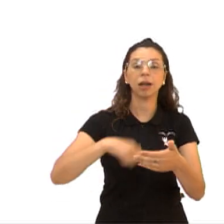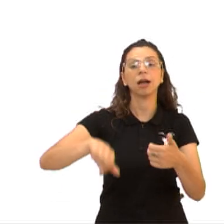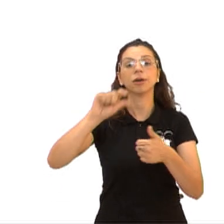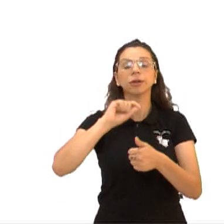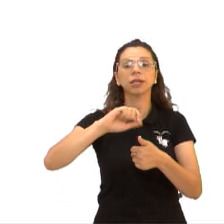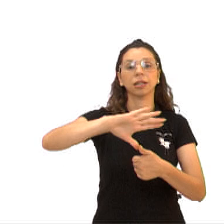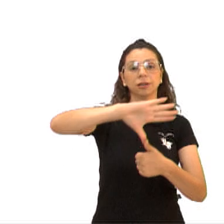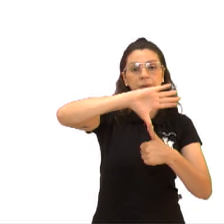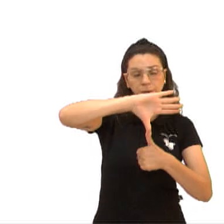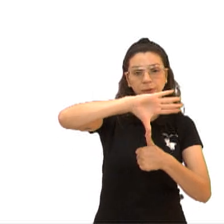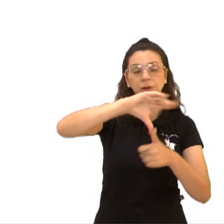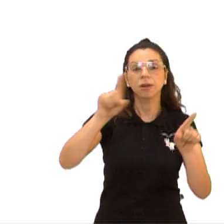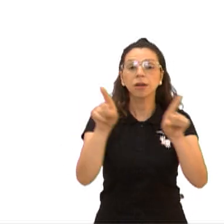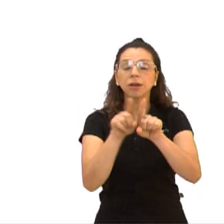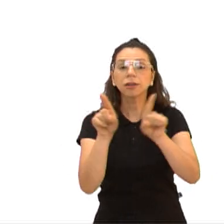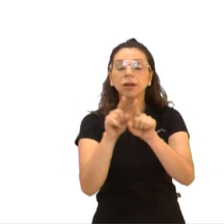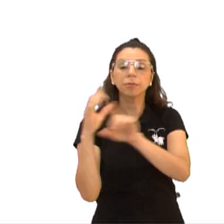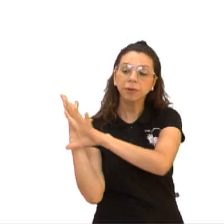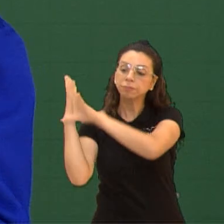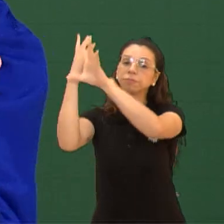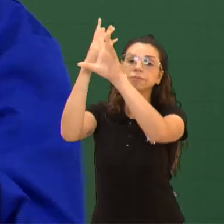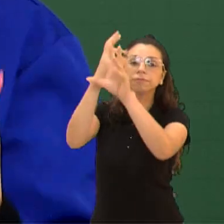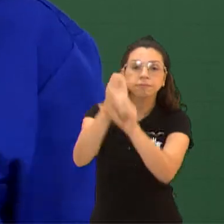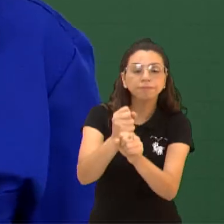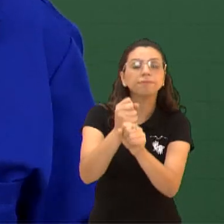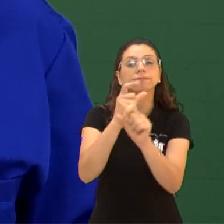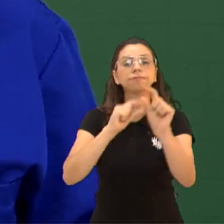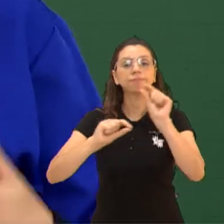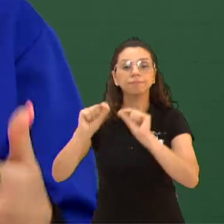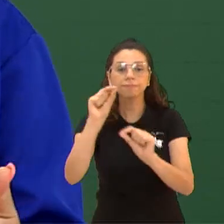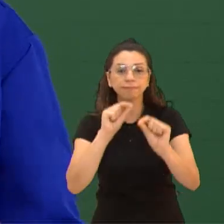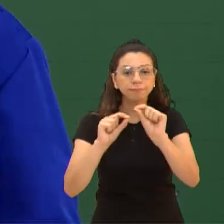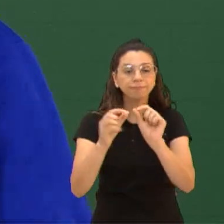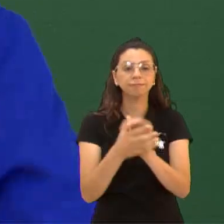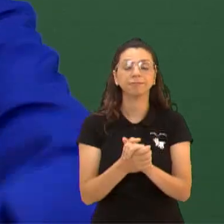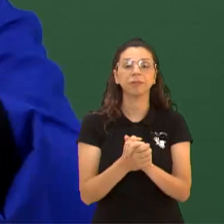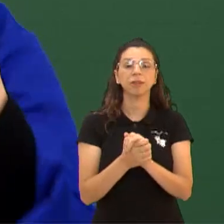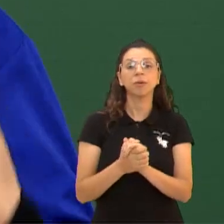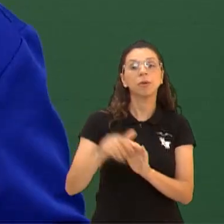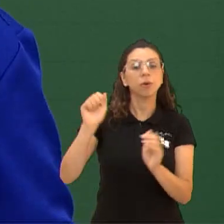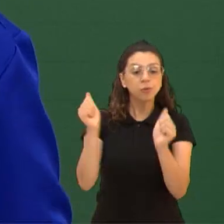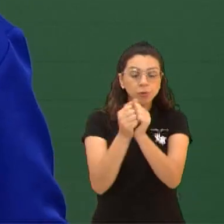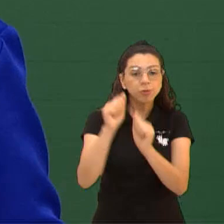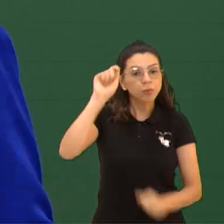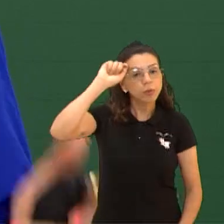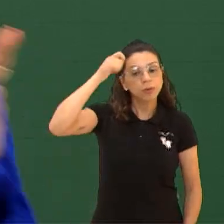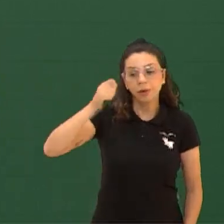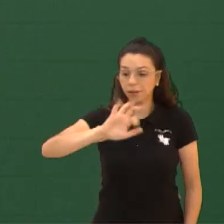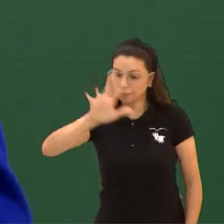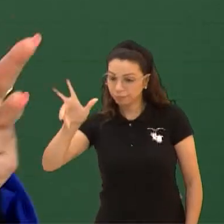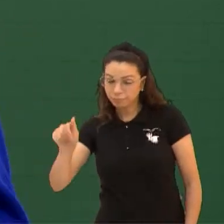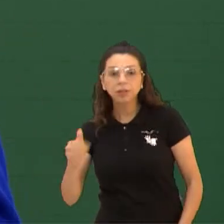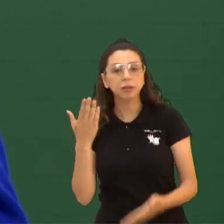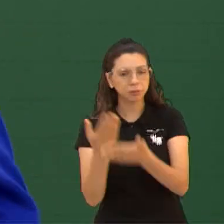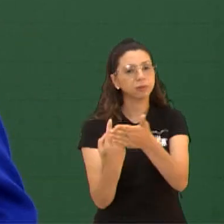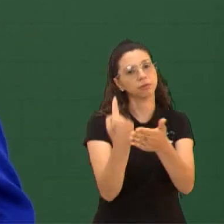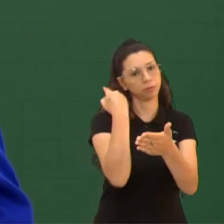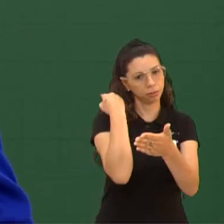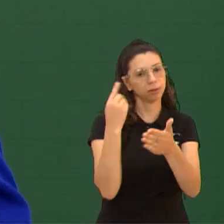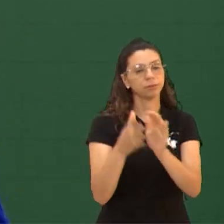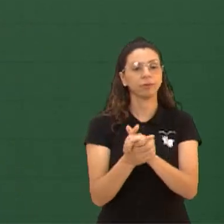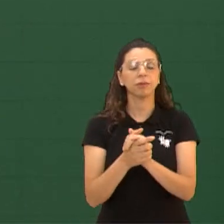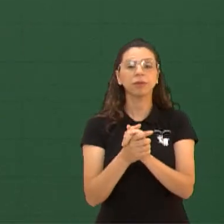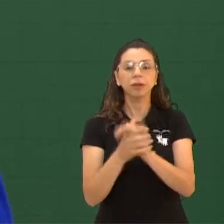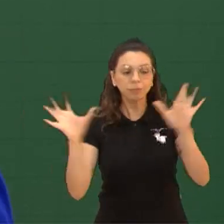norte, e também fazer uma retrospectiva com a parte da África que nós vimos anteriormente. Então, vamos fazer uma junção desses